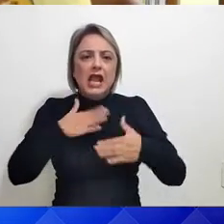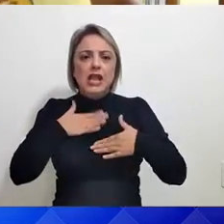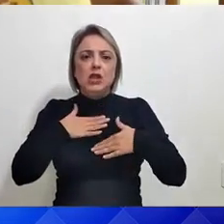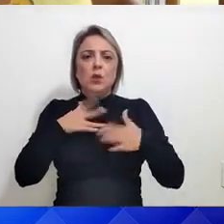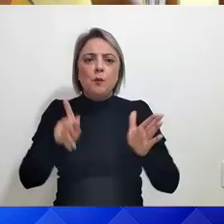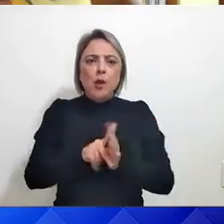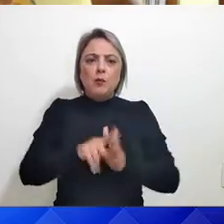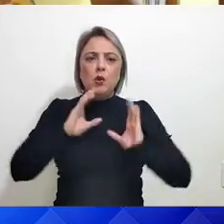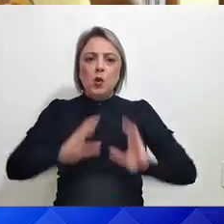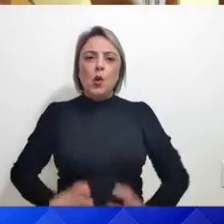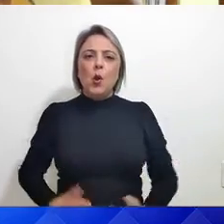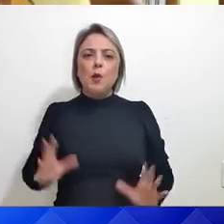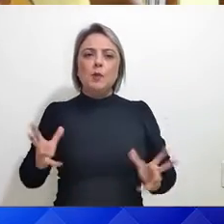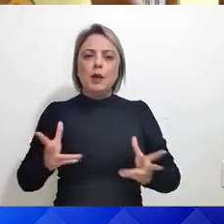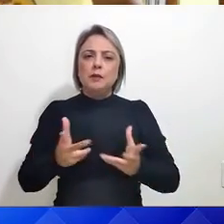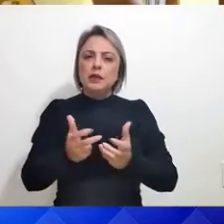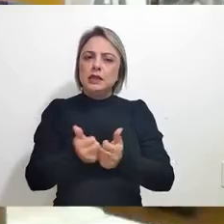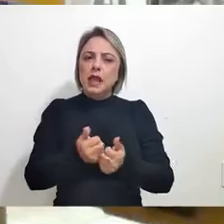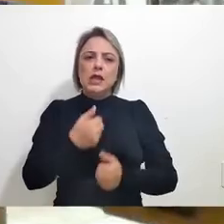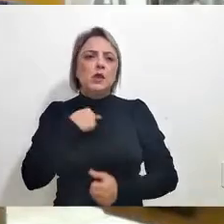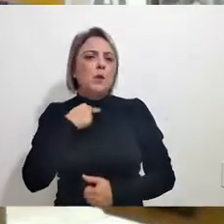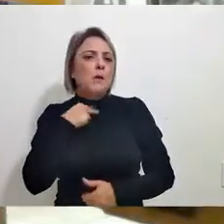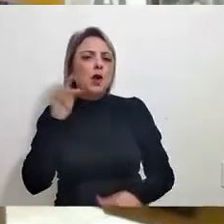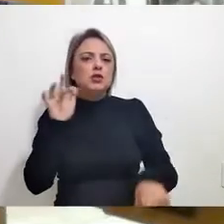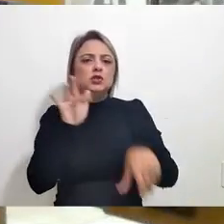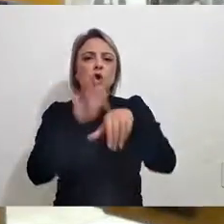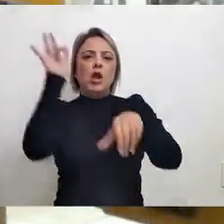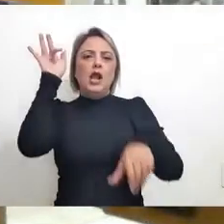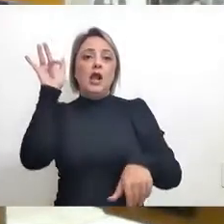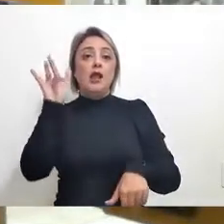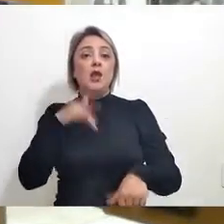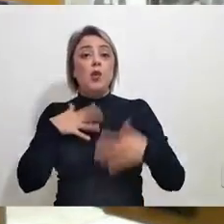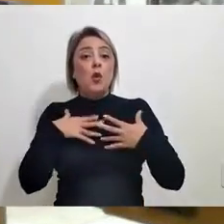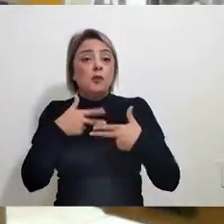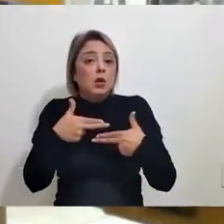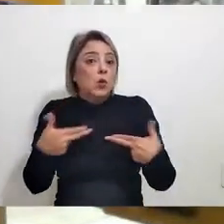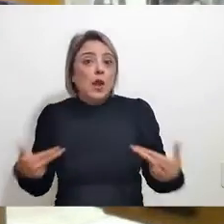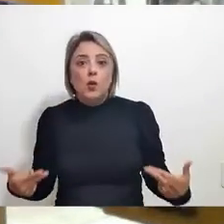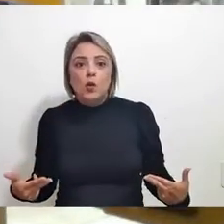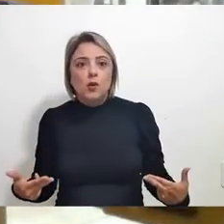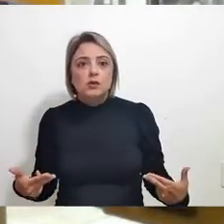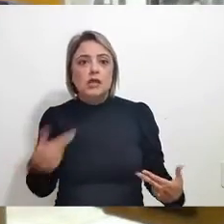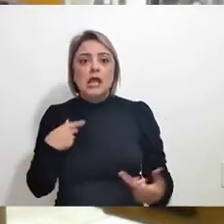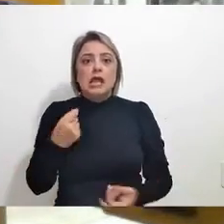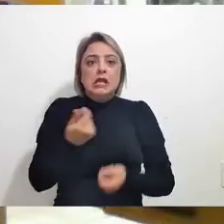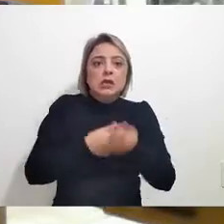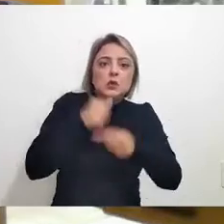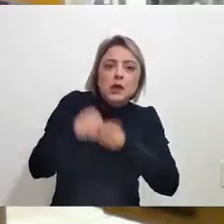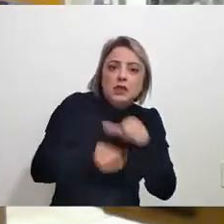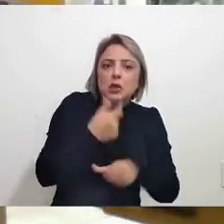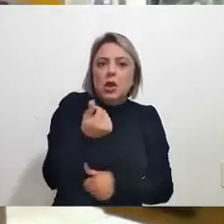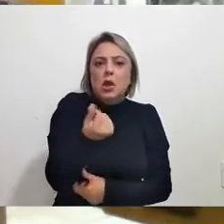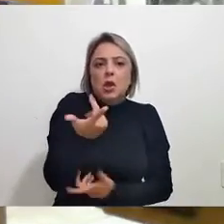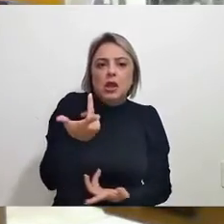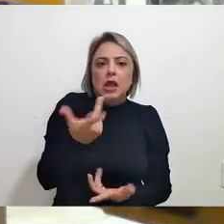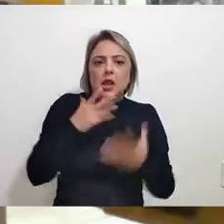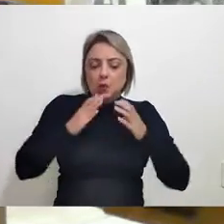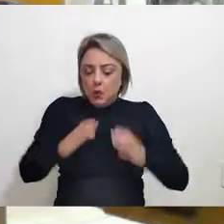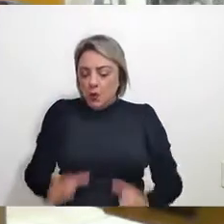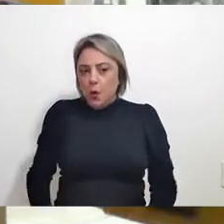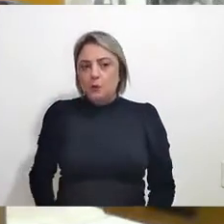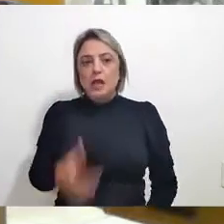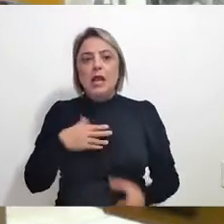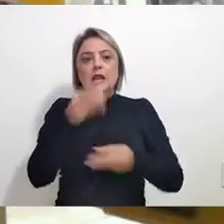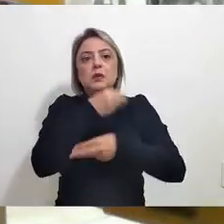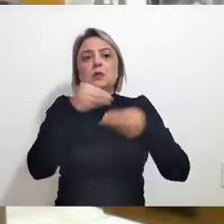enquanto conselheira, enquanto professora de uma sala de aula, não tem lei que me amordace. Porque para defender uma criança ou adolescente, se tiver que ser